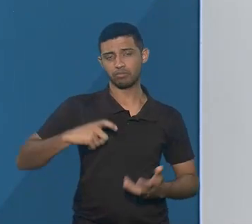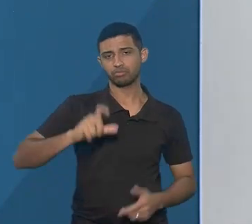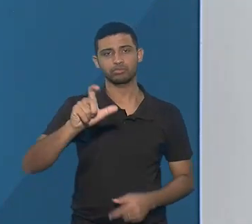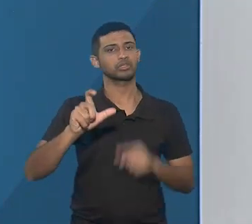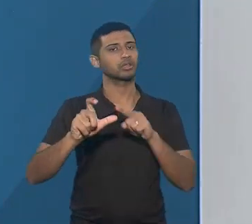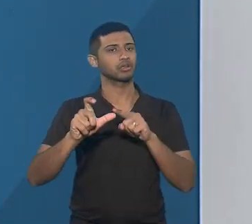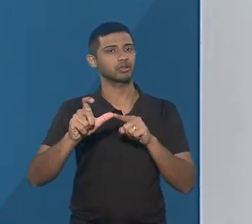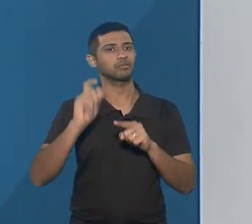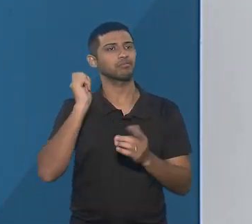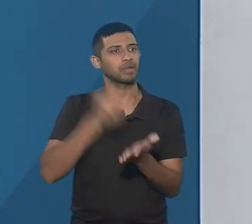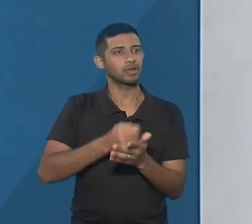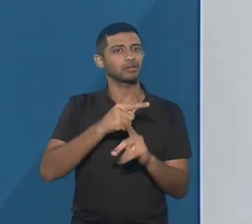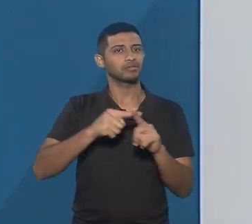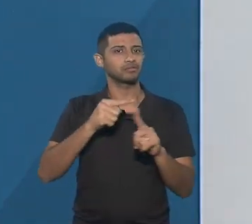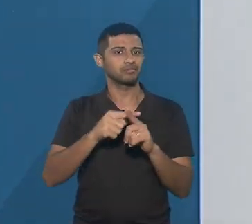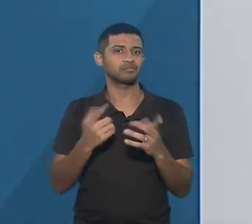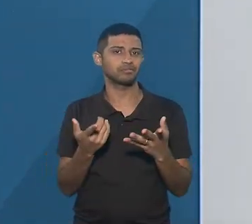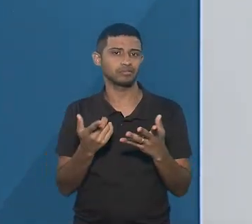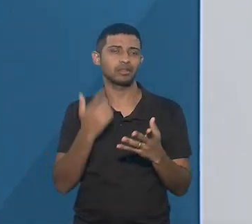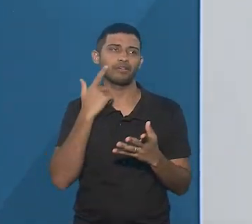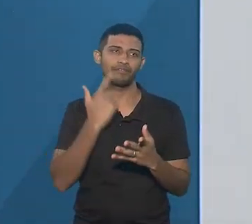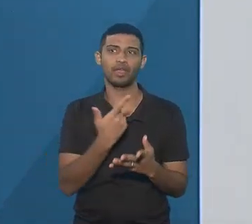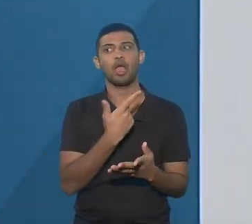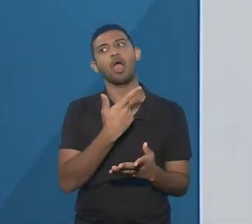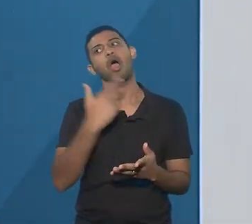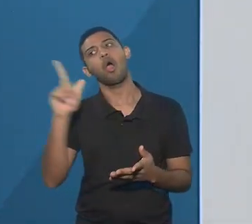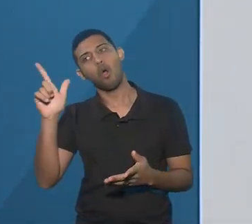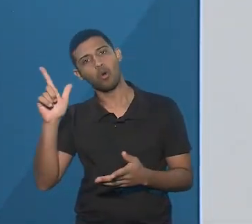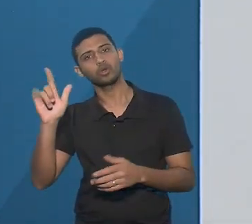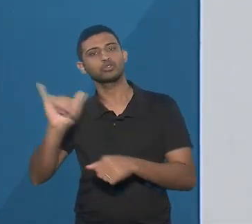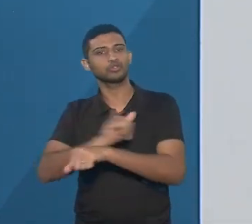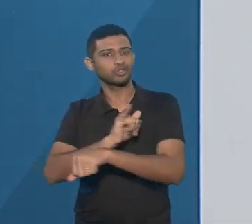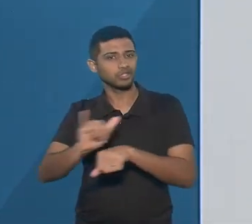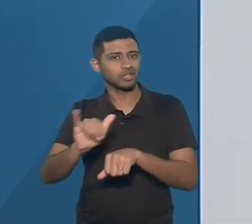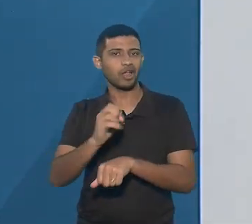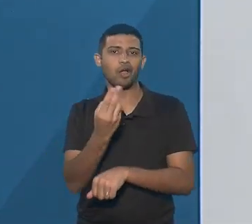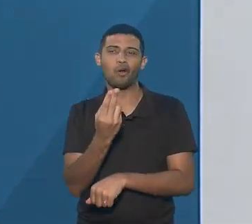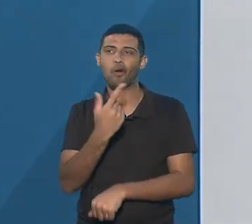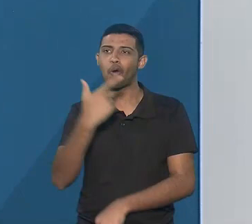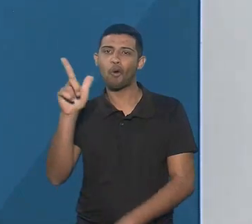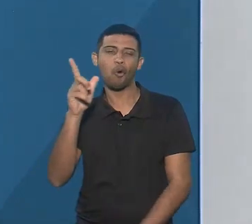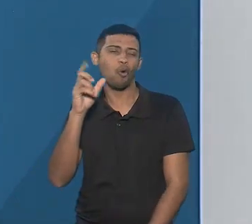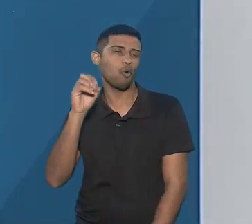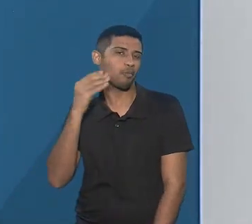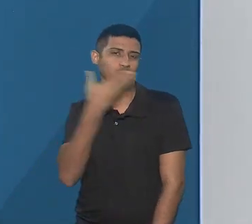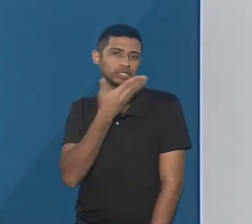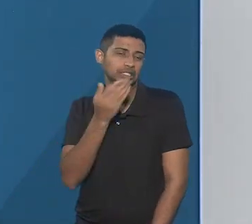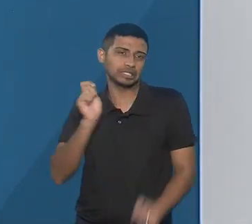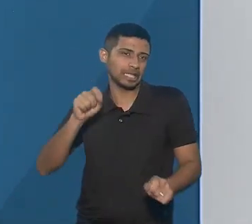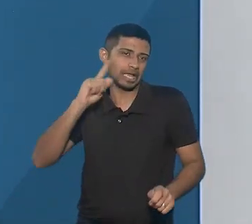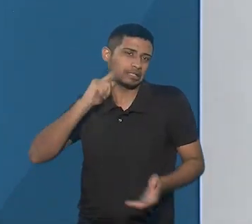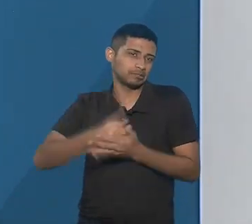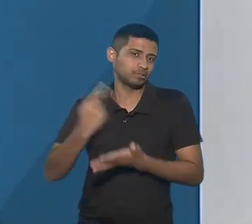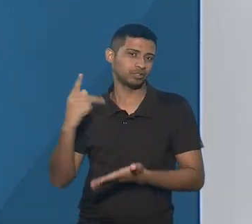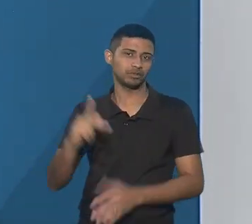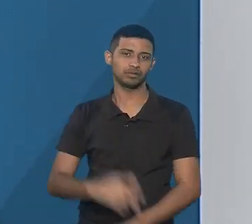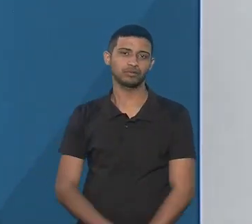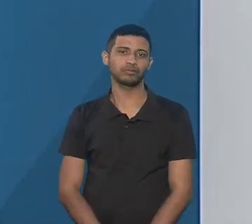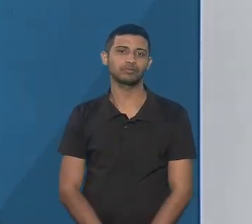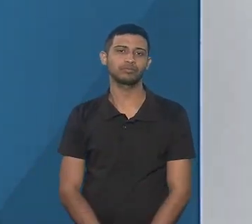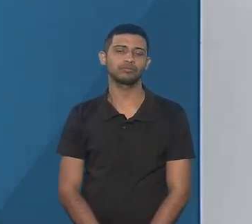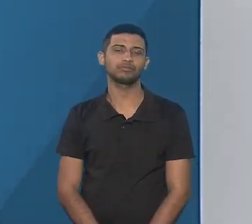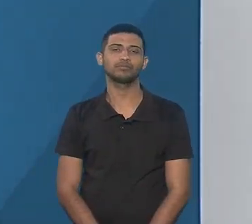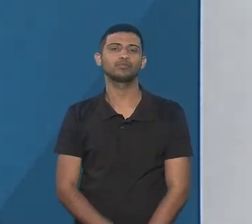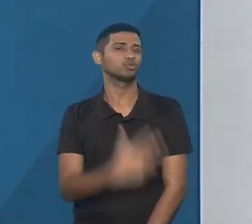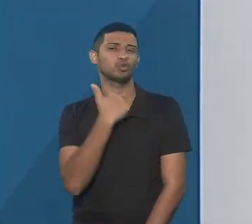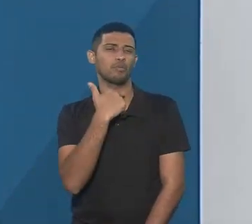essa carteirinha de meia entrada. Então, seria mais uma saída, mais uma oportunidade que o estudante teria de optar por aquilo